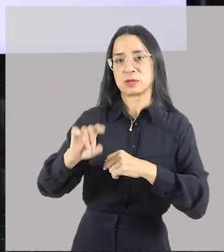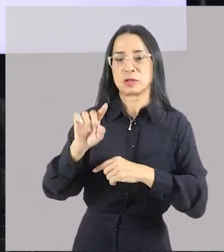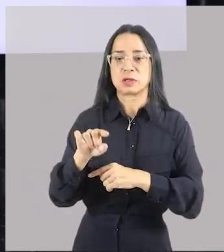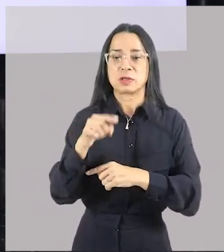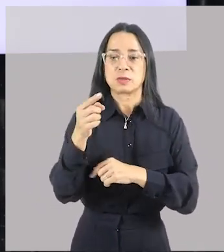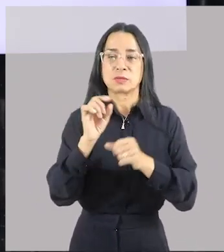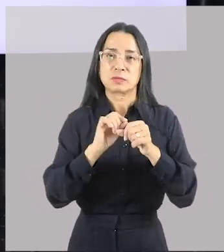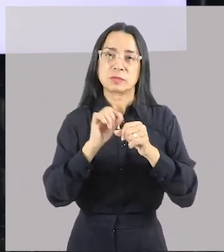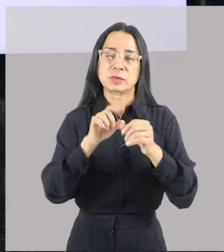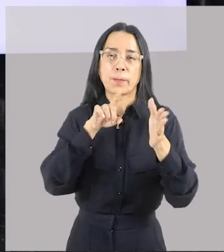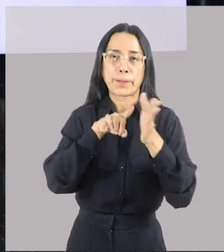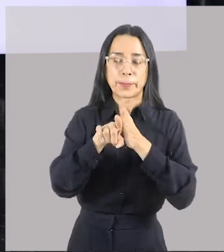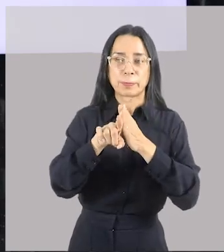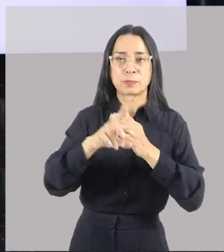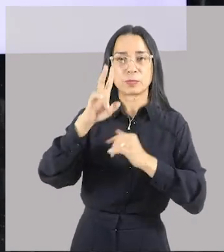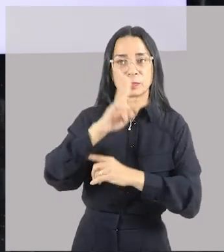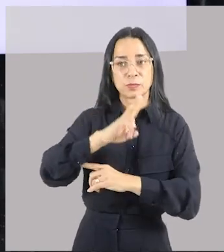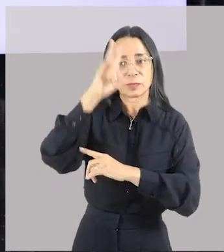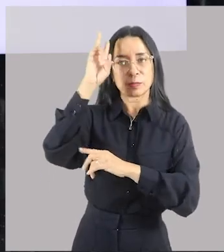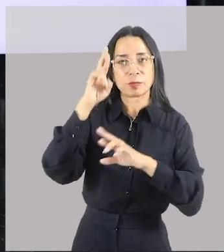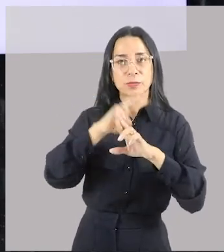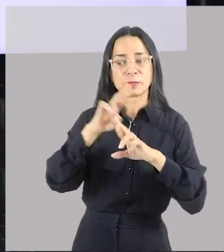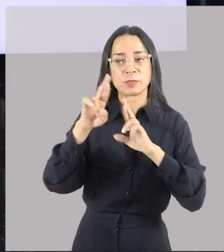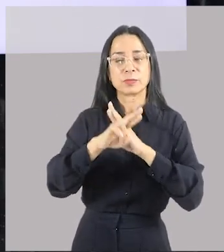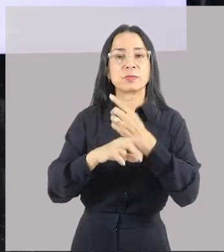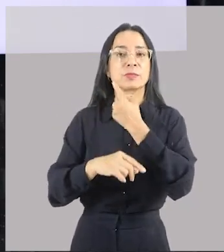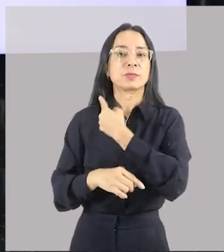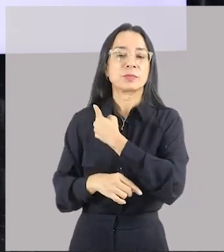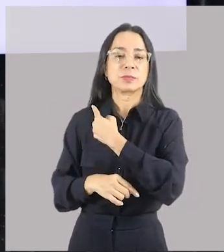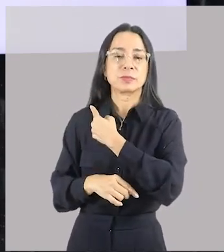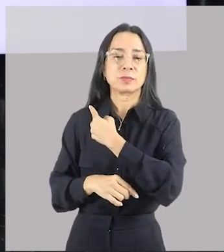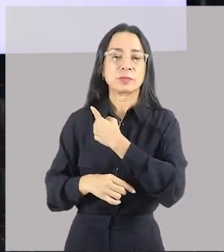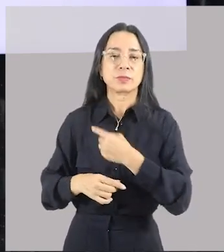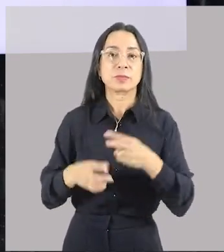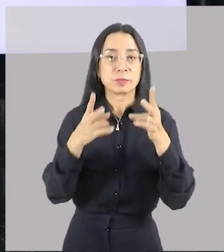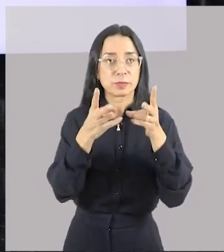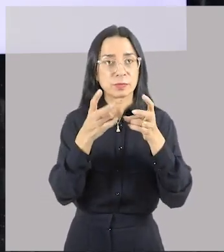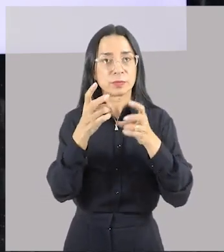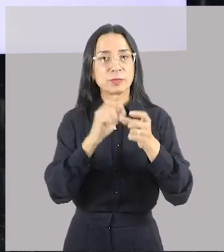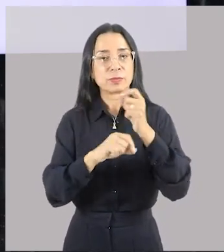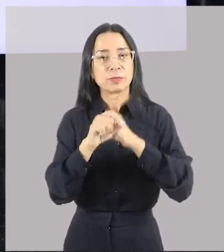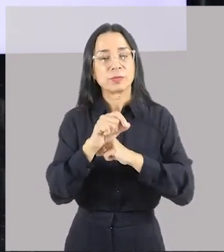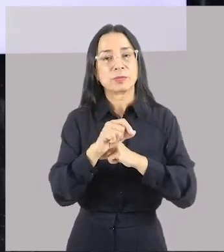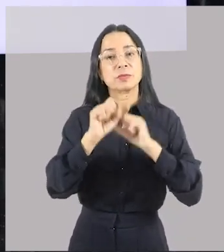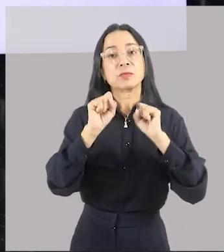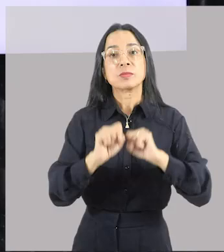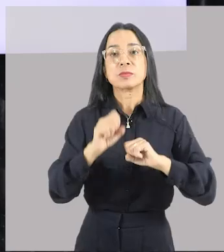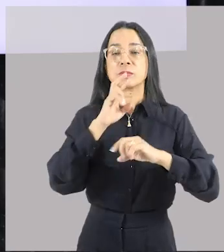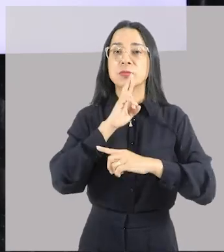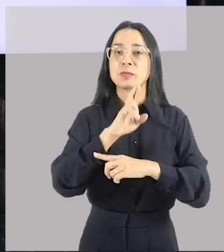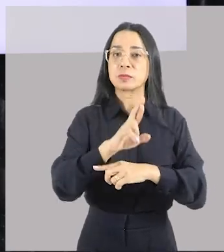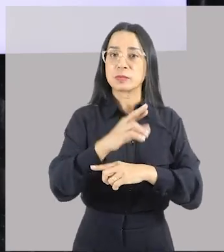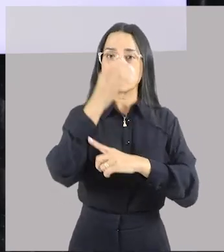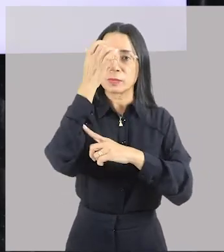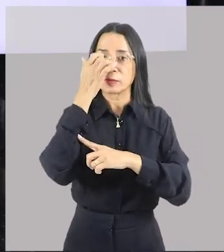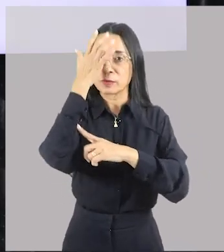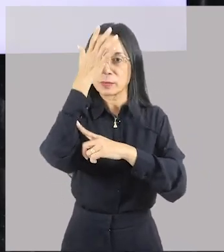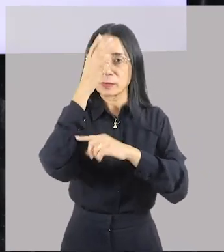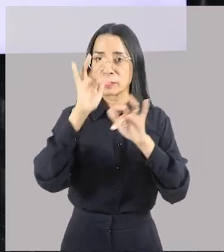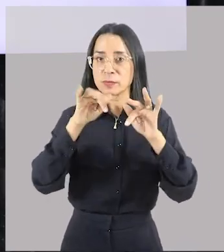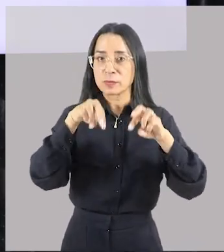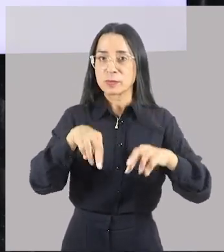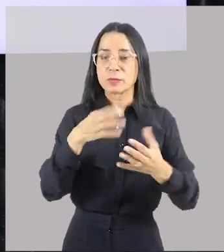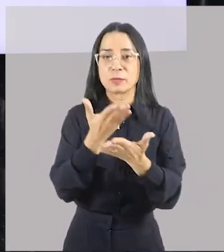vai fazer uma questão de vestibular sobre isso aqui, tá? Sobre o índice de Gini. Então preste atenção para a gente poder resolver mais facilmente no final da